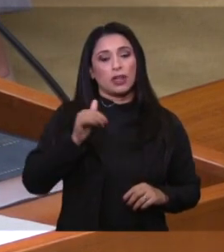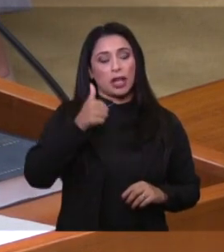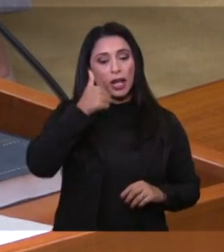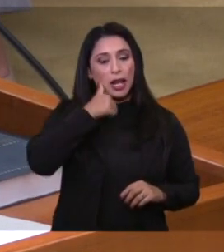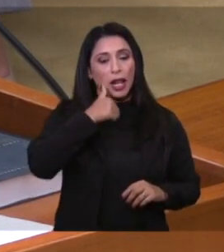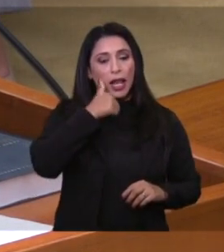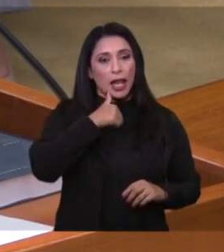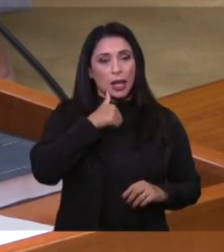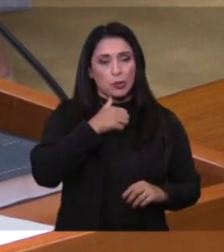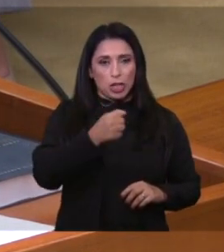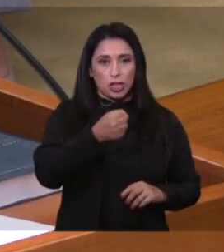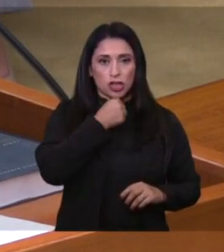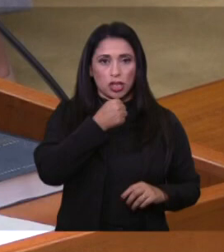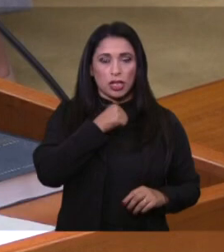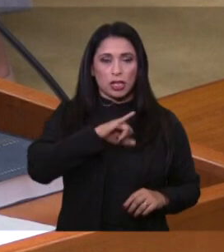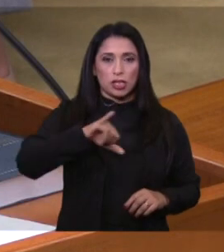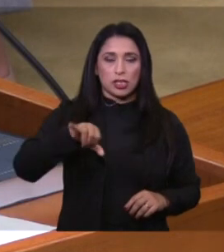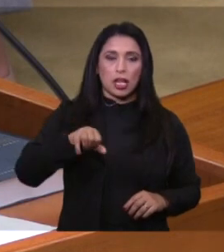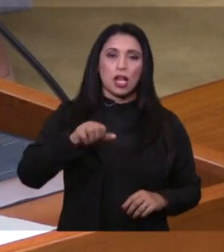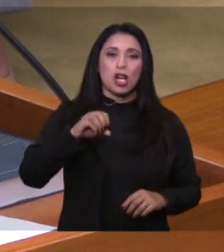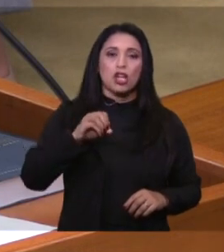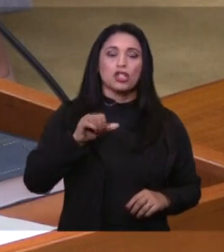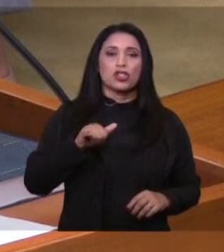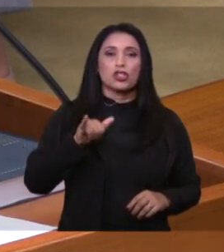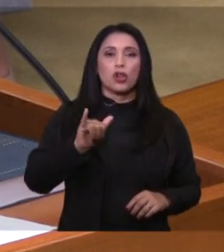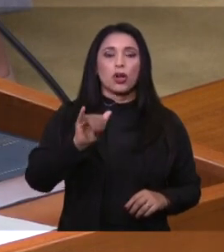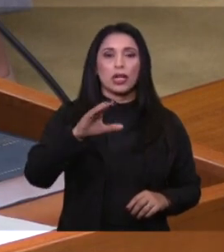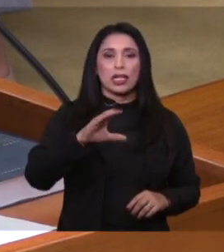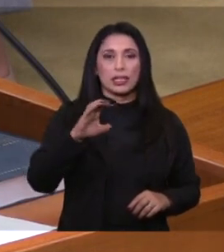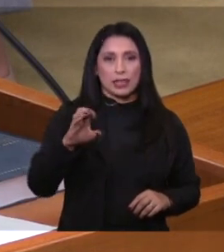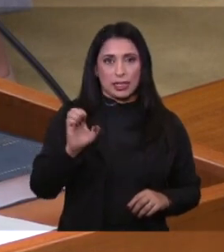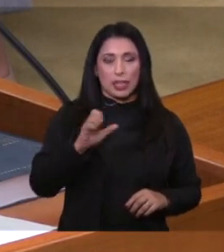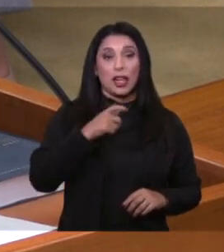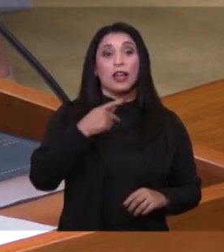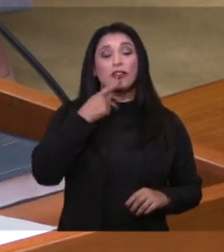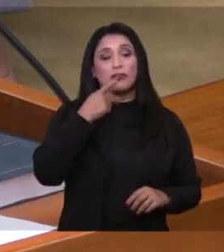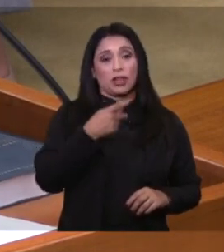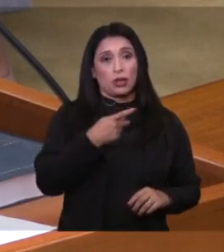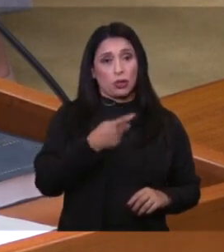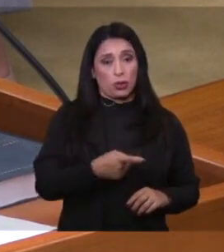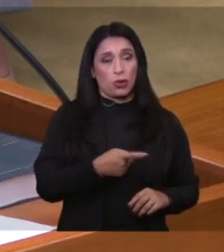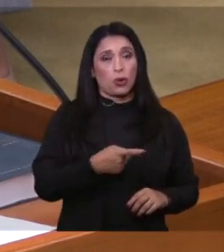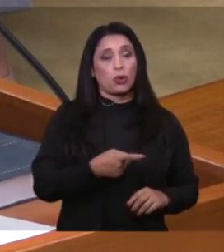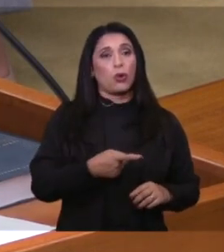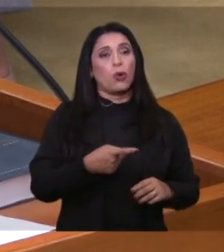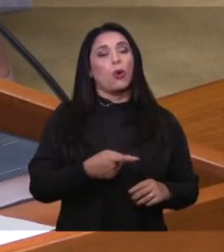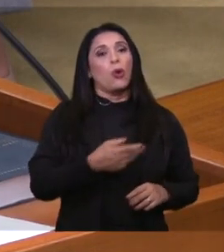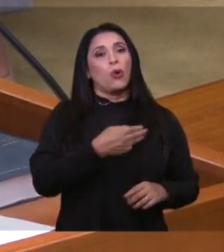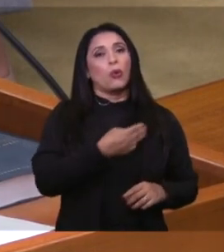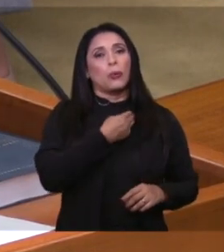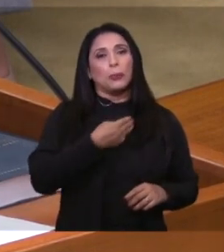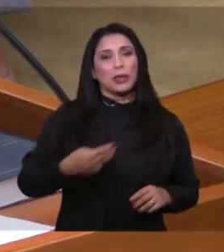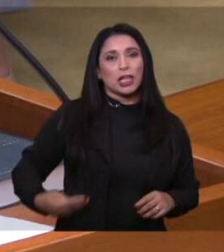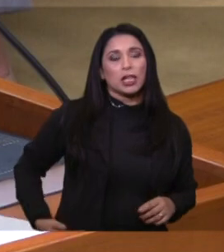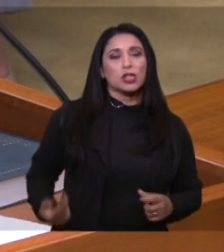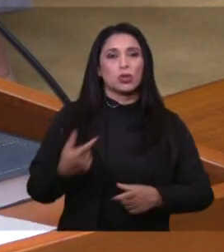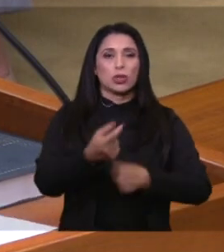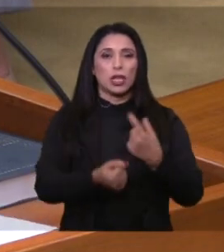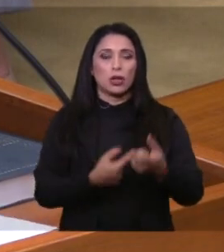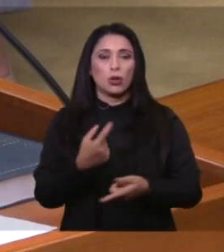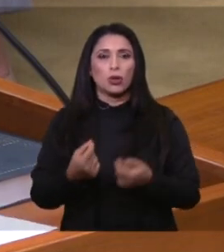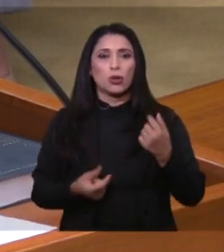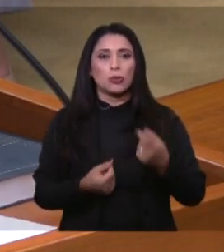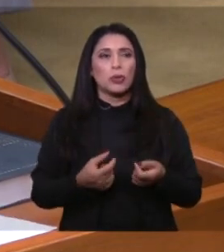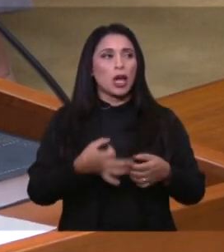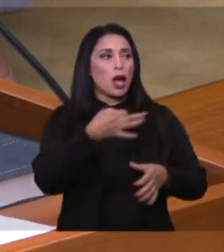Joyce Barcelo, do jornal Valor Econômico, consegue de Sua Excelência, o ministro da Economia, uma manifestação sobre o que